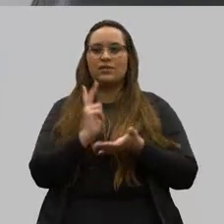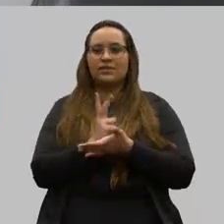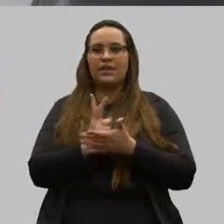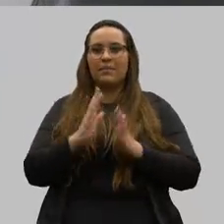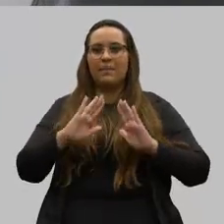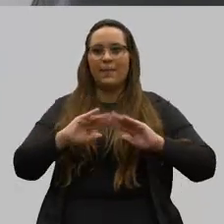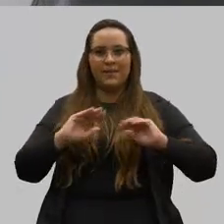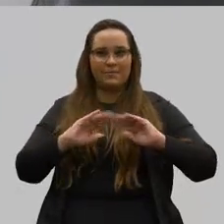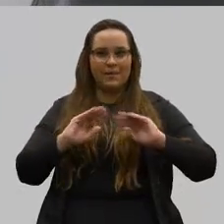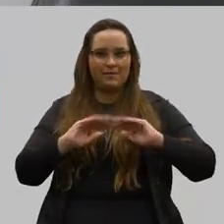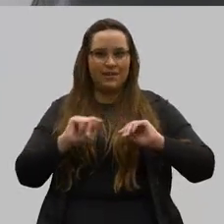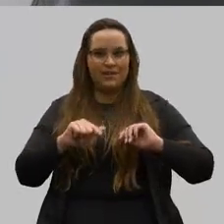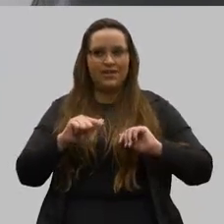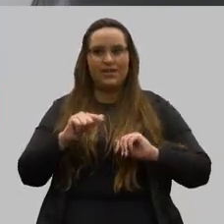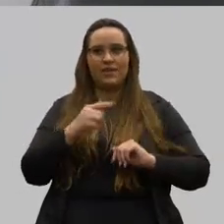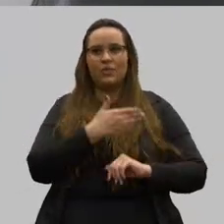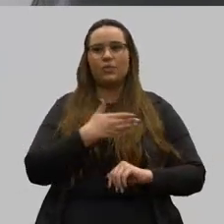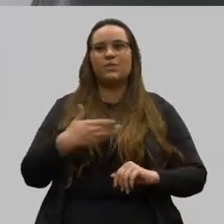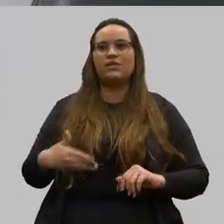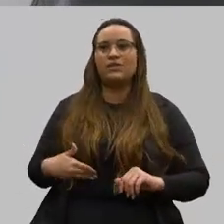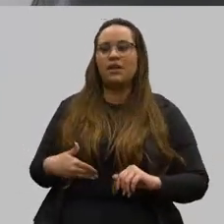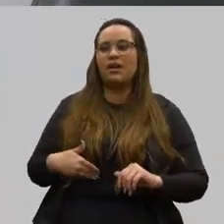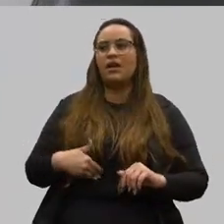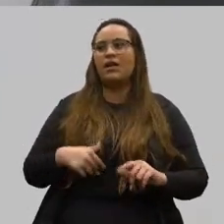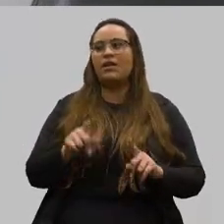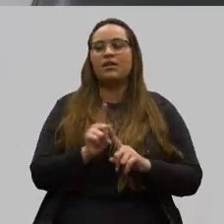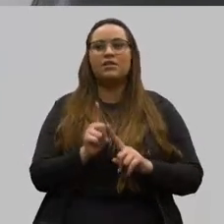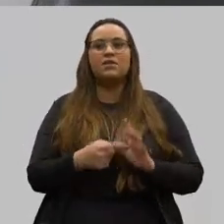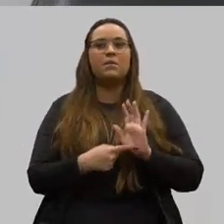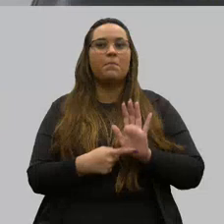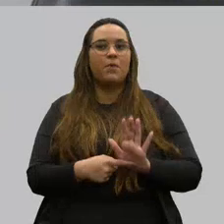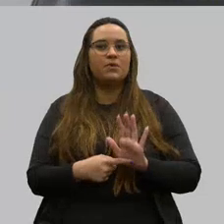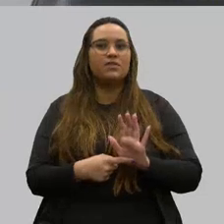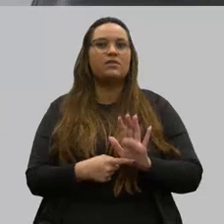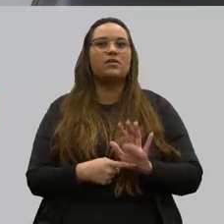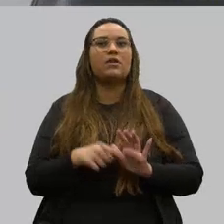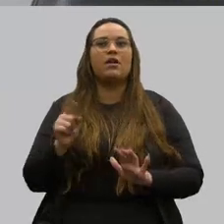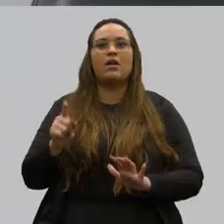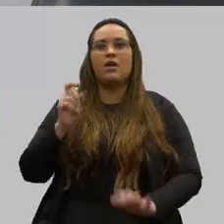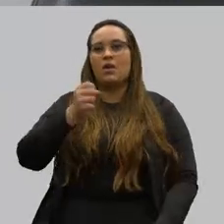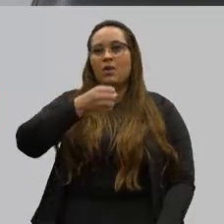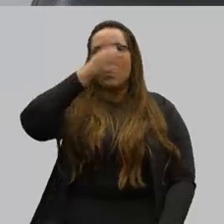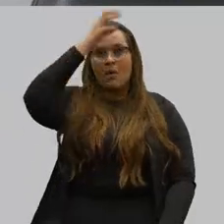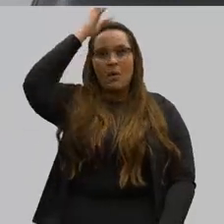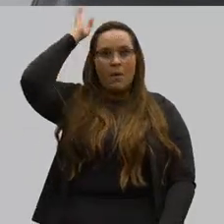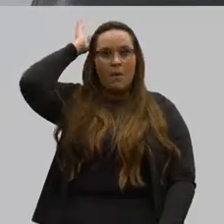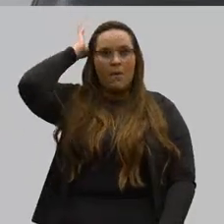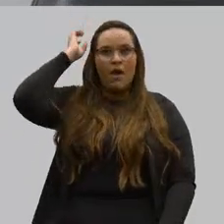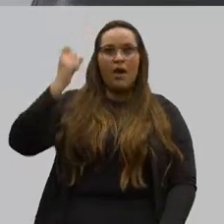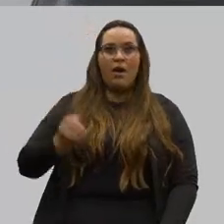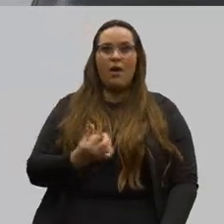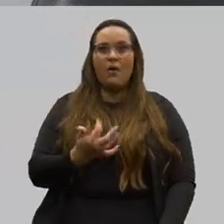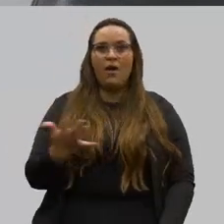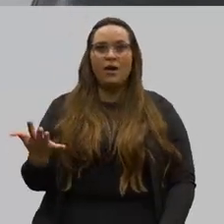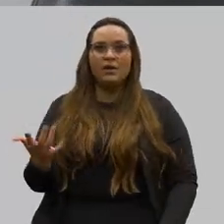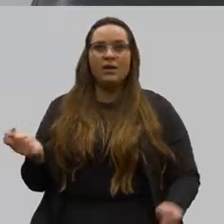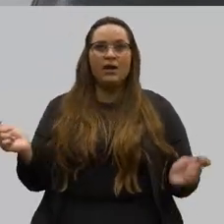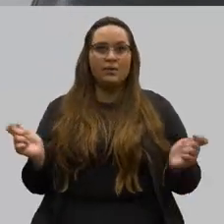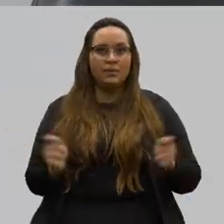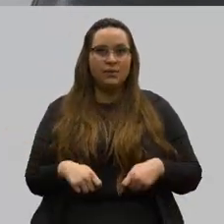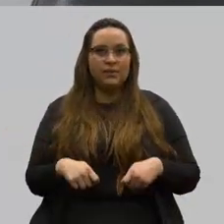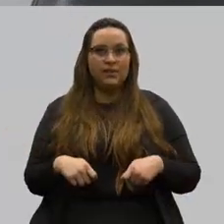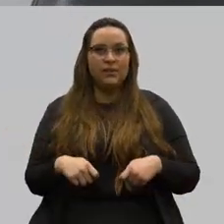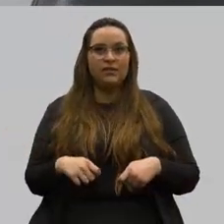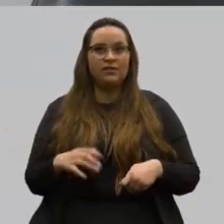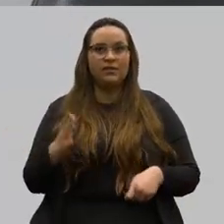é de pulverizar de chegar com a atuação do Corpo de Bombeiros no na maior quantidade de municípios possível a